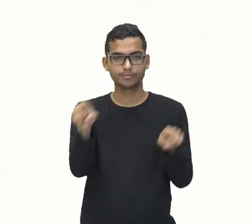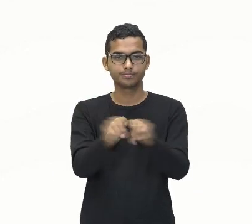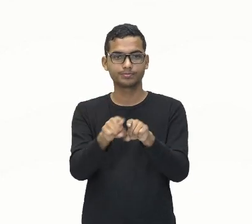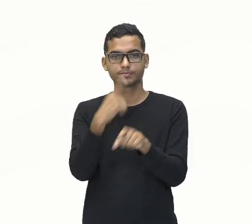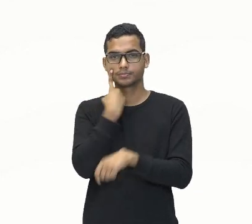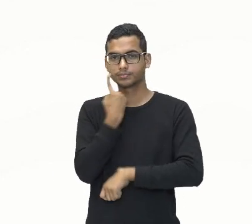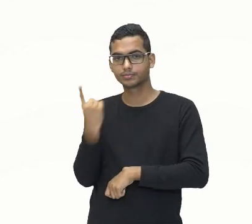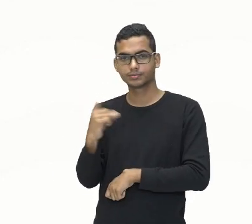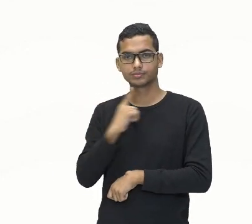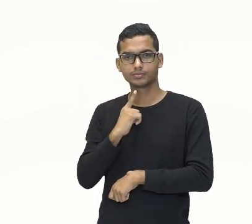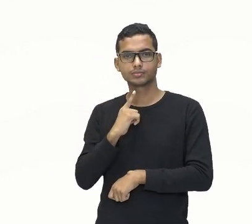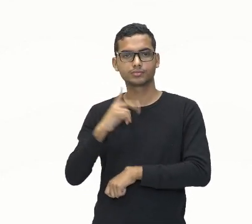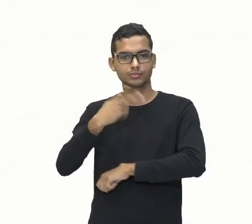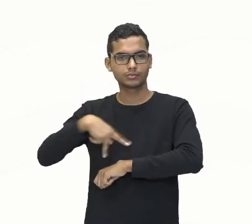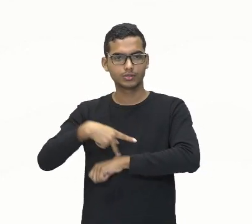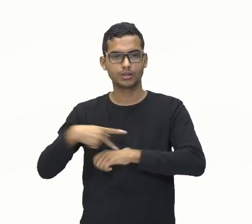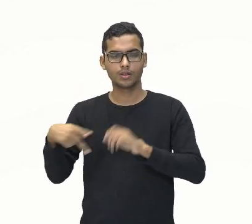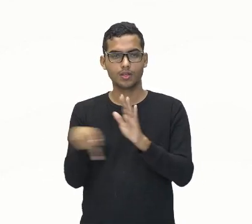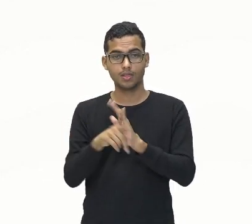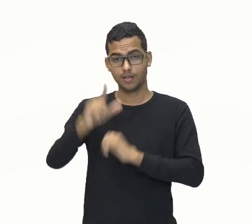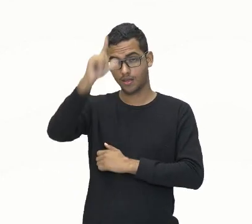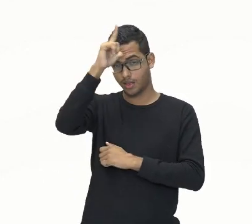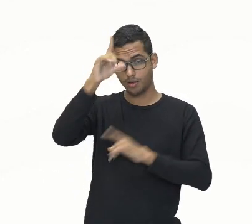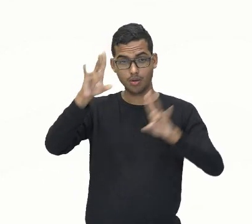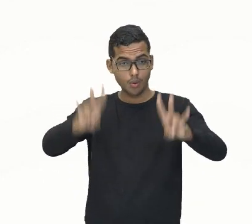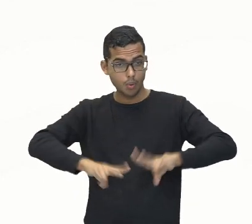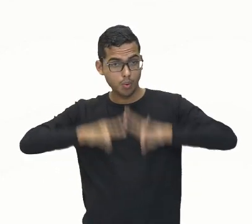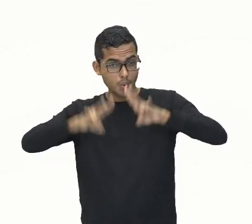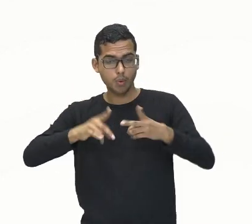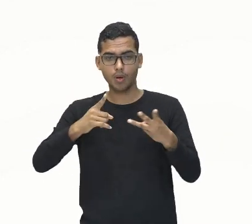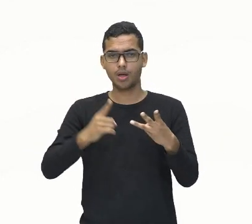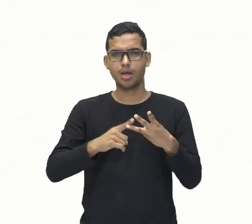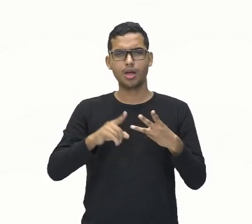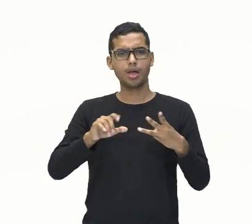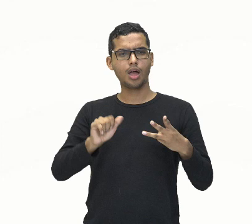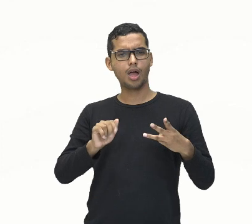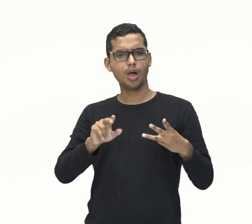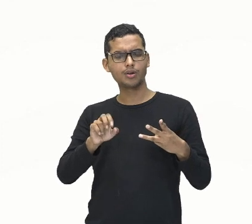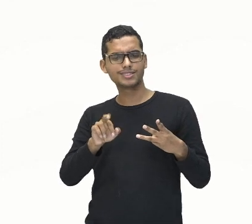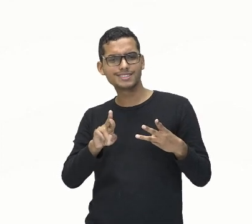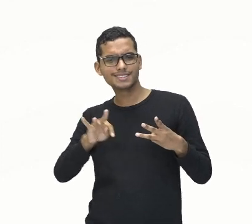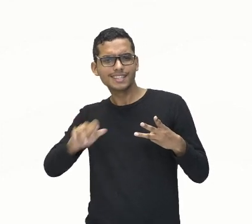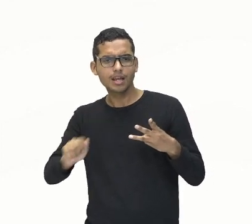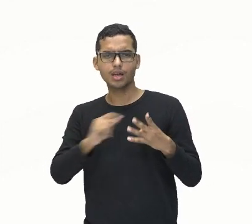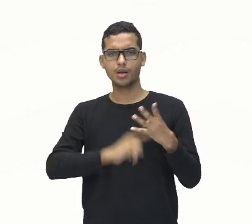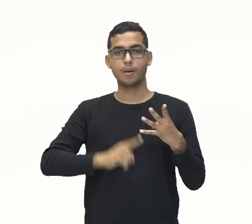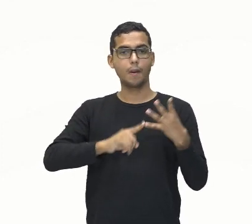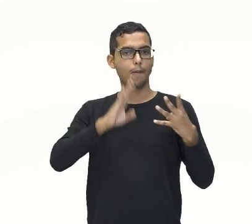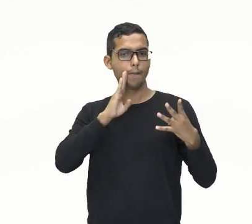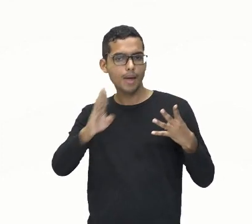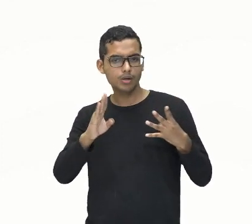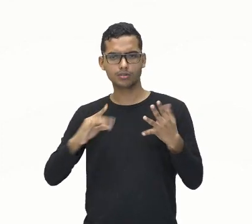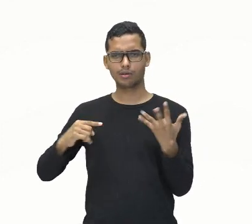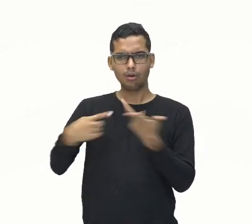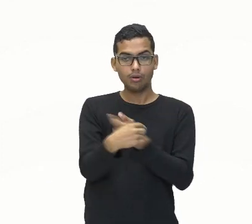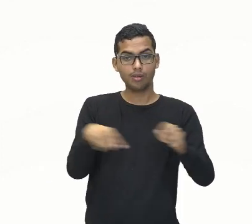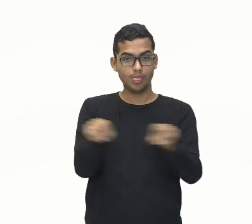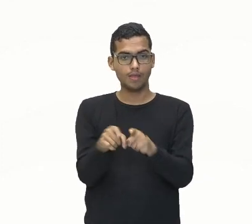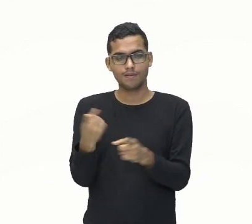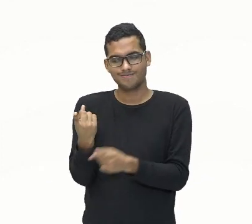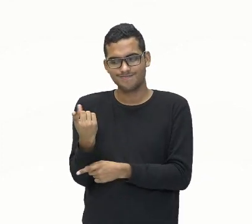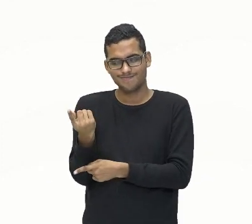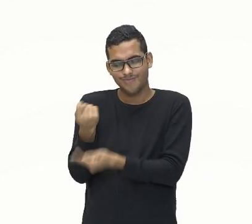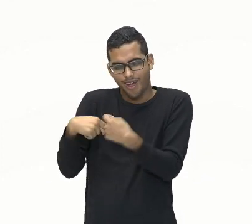temos a Alemanha, a Austrália, a Áustria, a Bélgica. São países que, além de ter um produto interno bruto